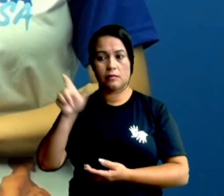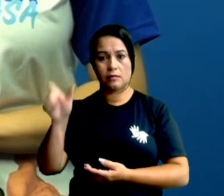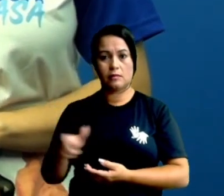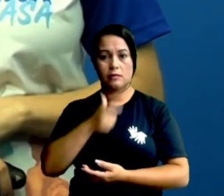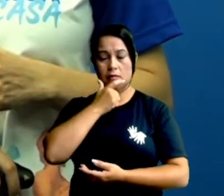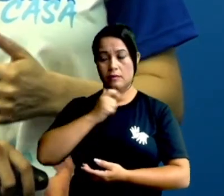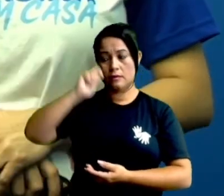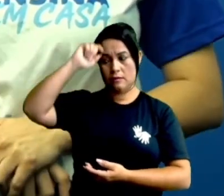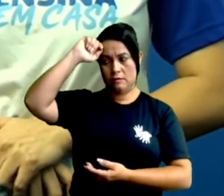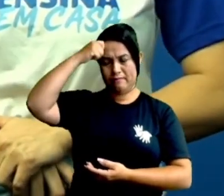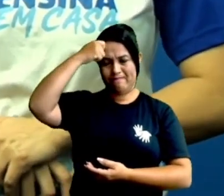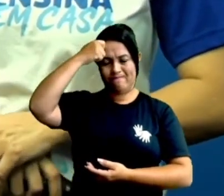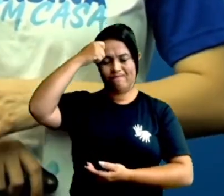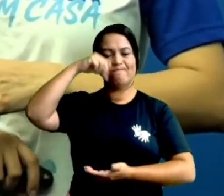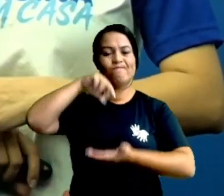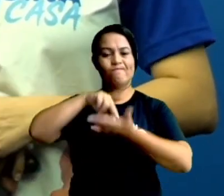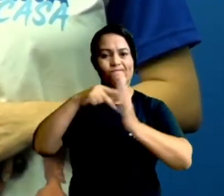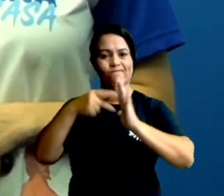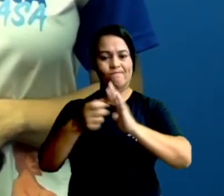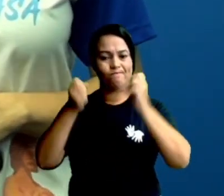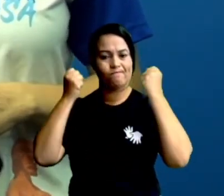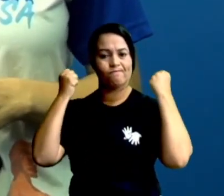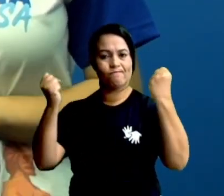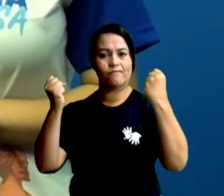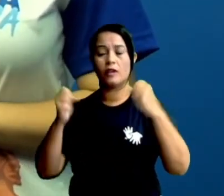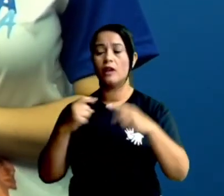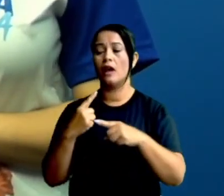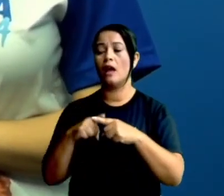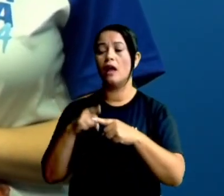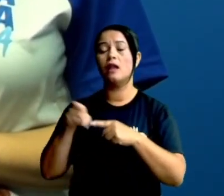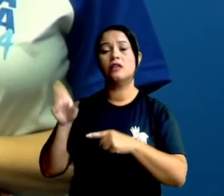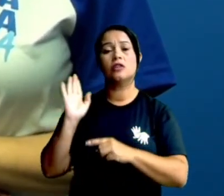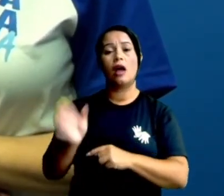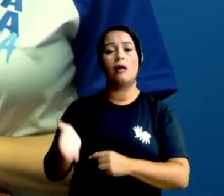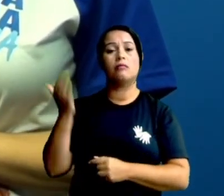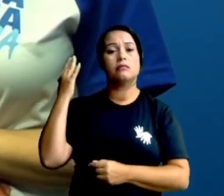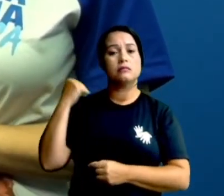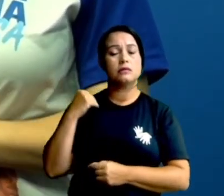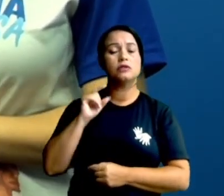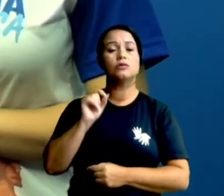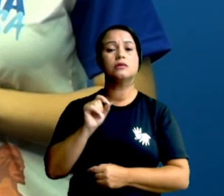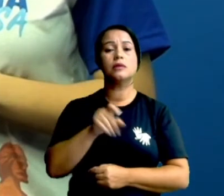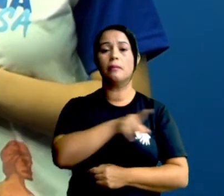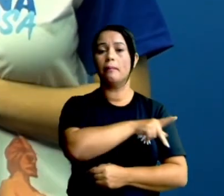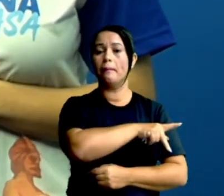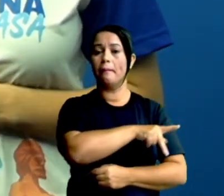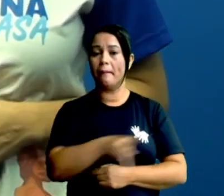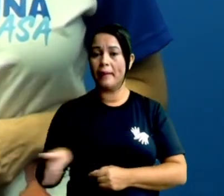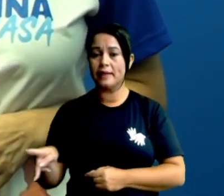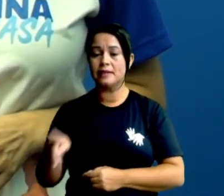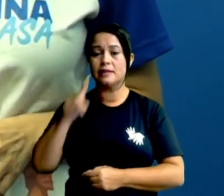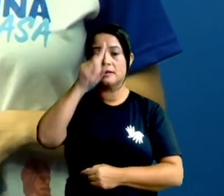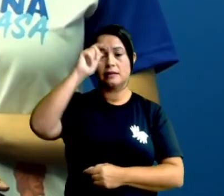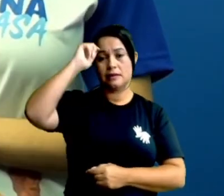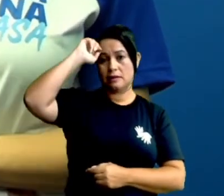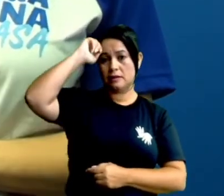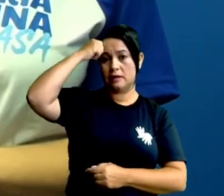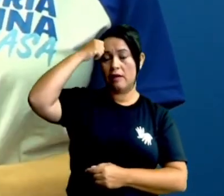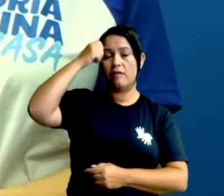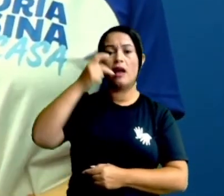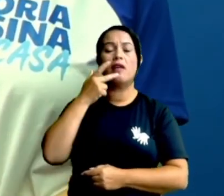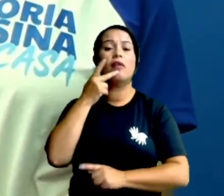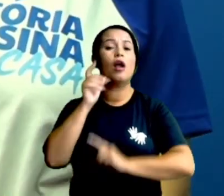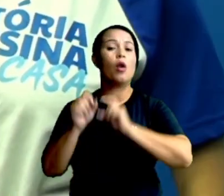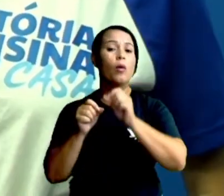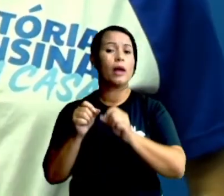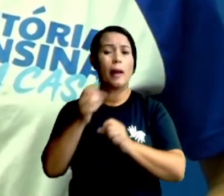de muita significância, que ele foi presidente, né, da África do Sul, e ele diz o seguinte, que